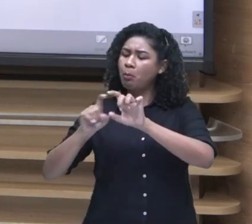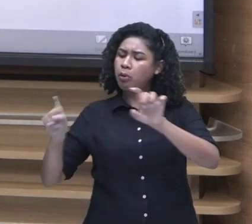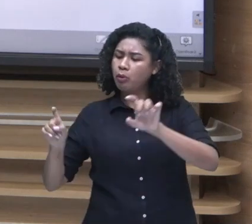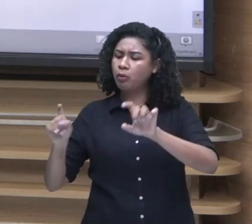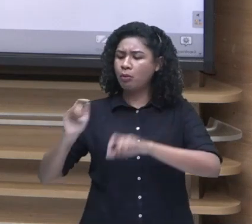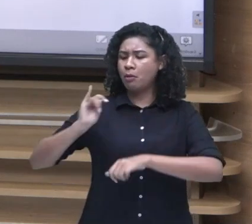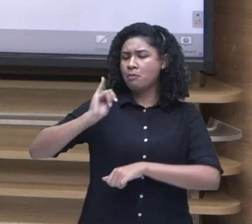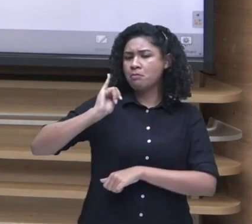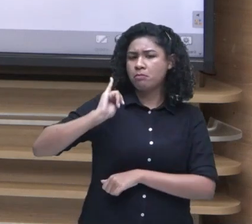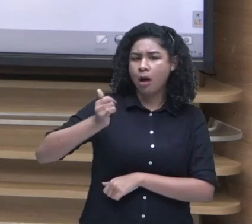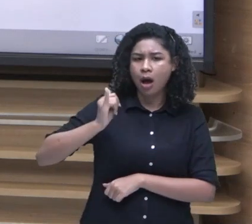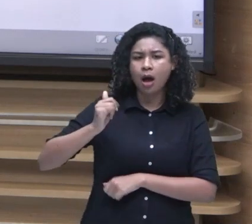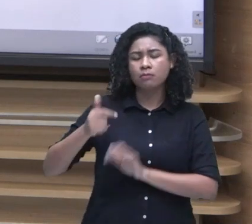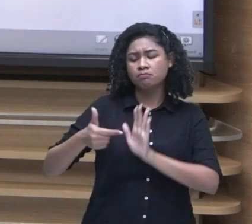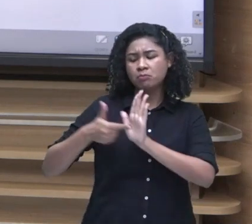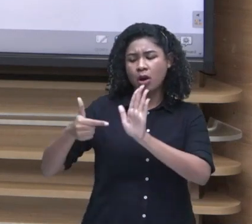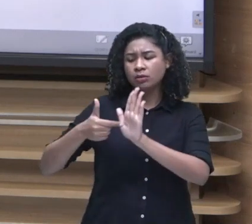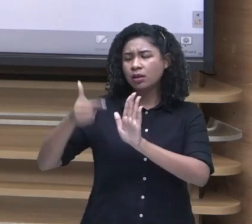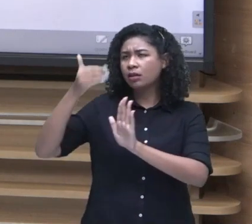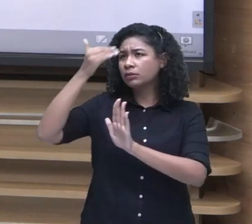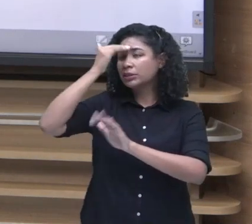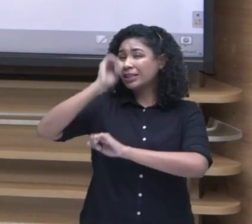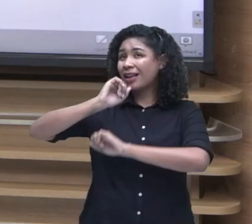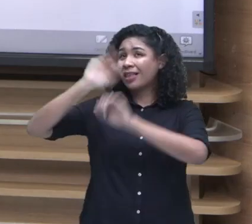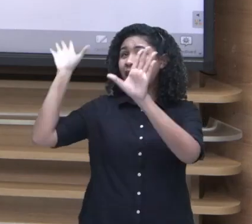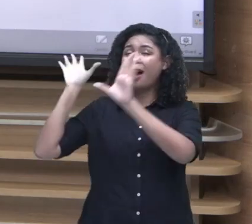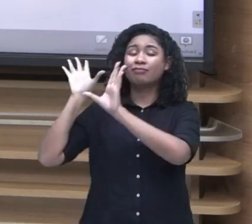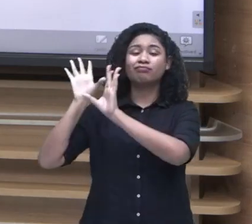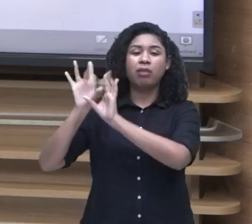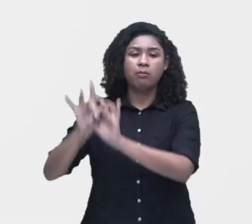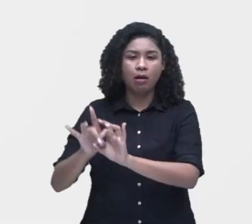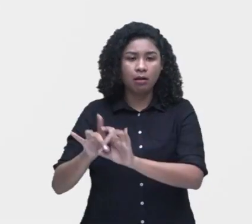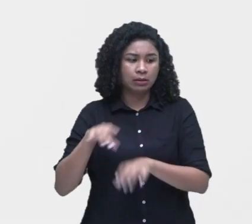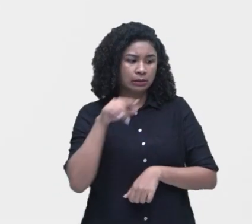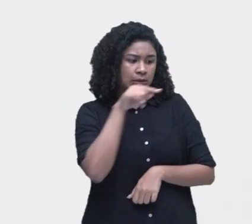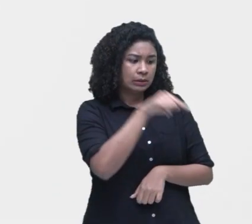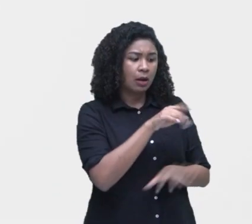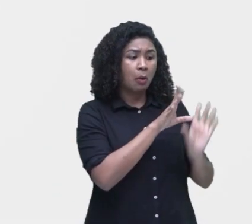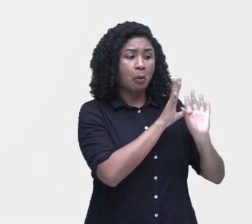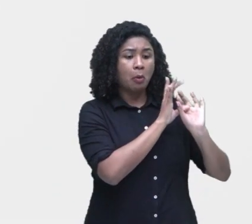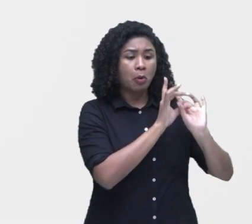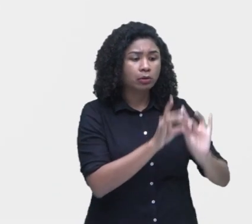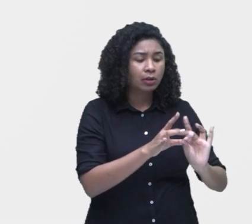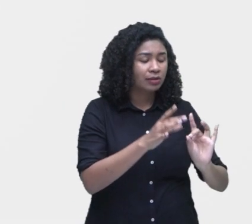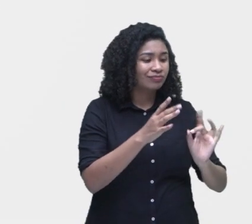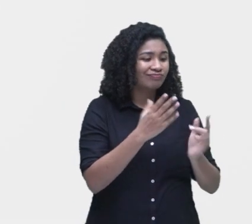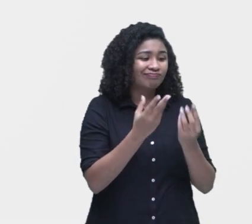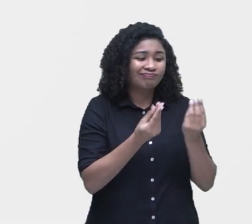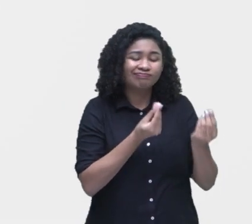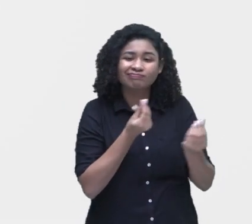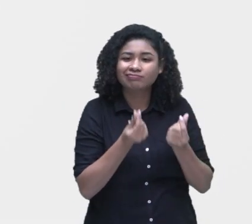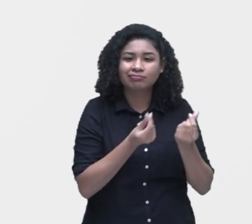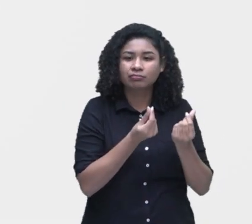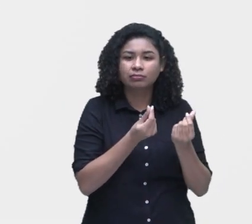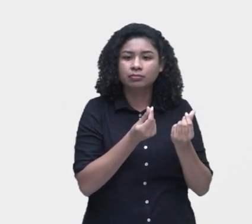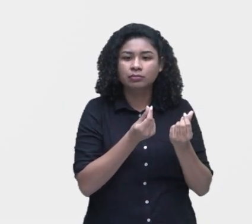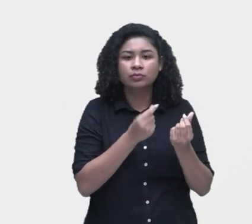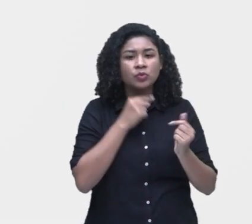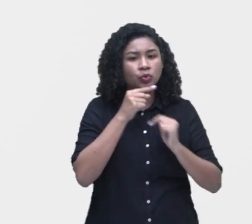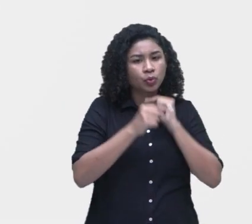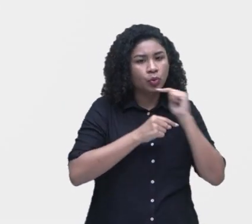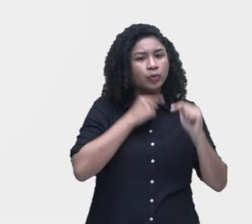ela pode ser explicada. Então, na polissemia, a palavra adquire a propriedade de assumir